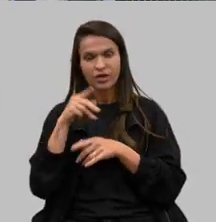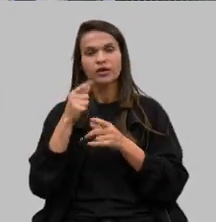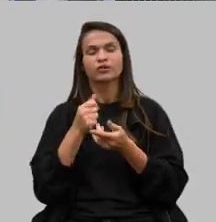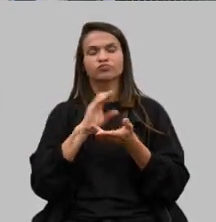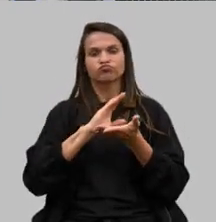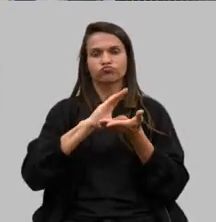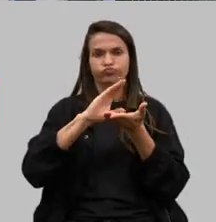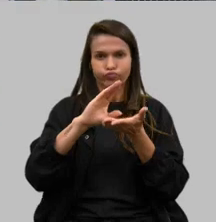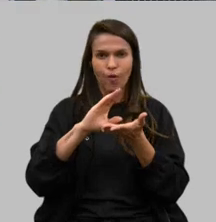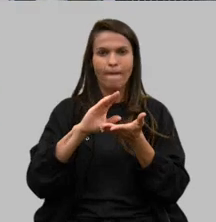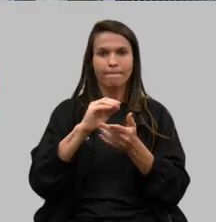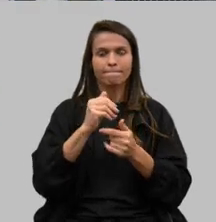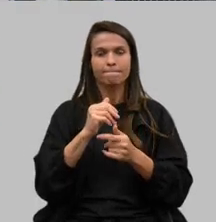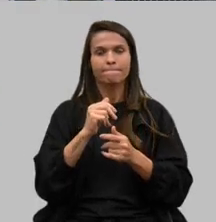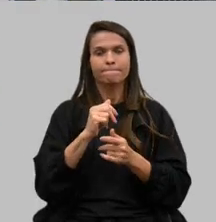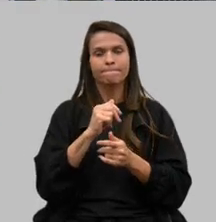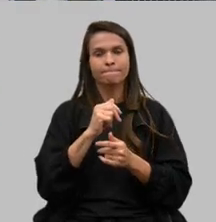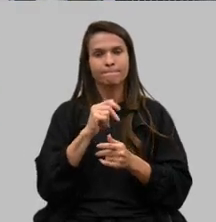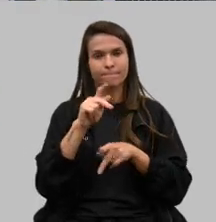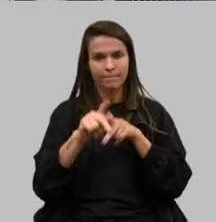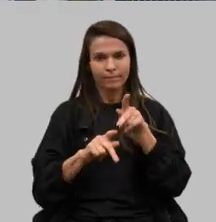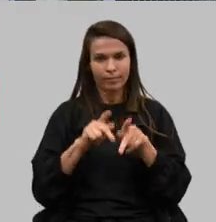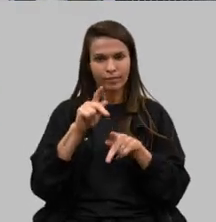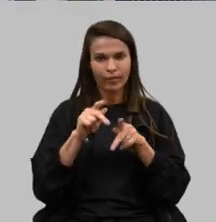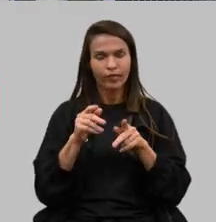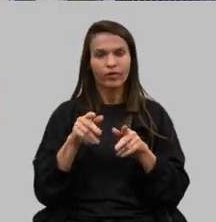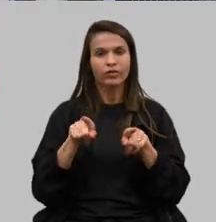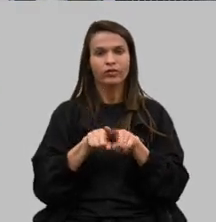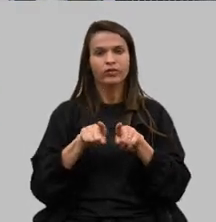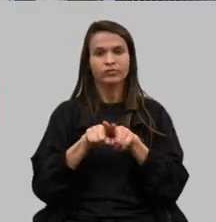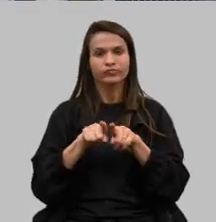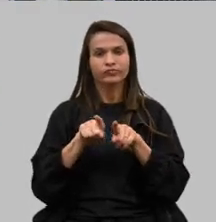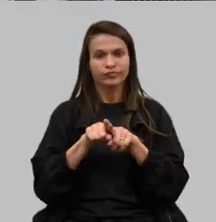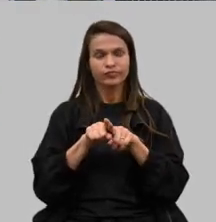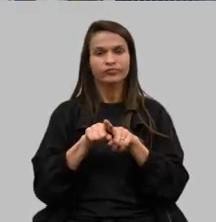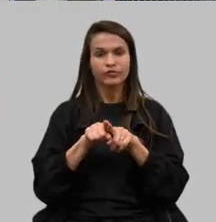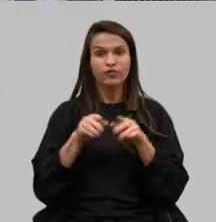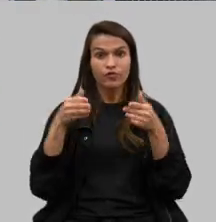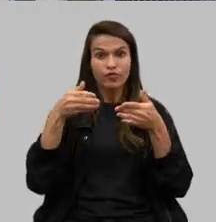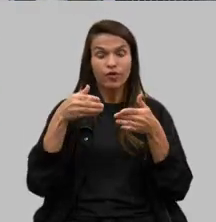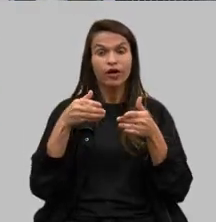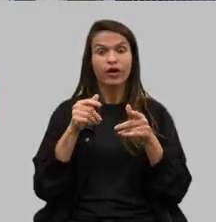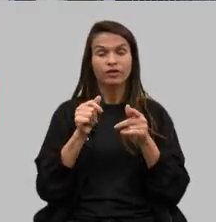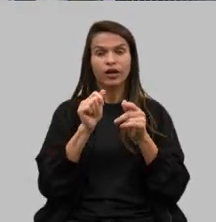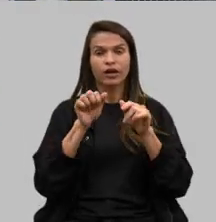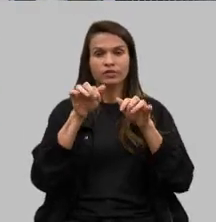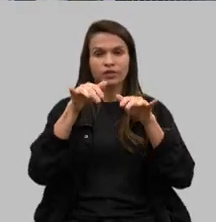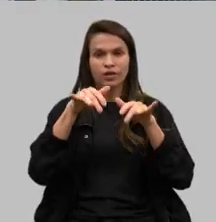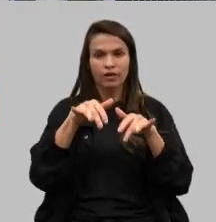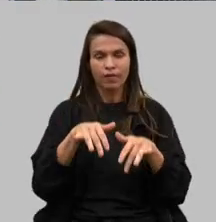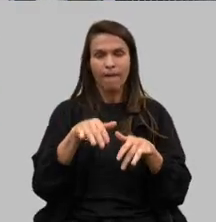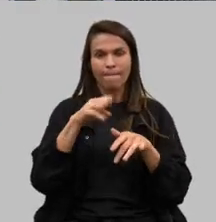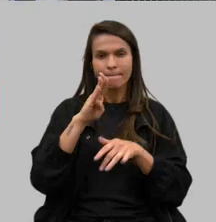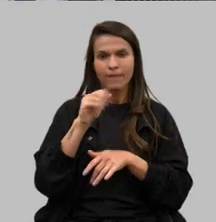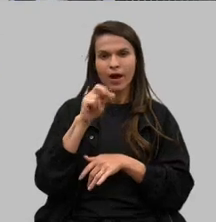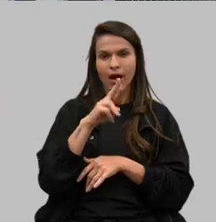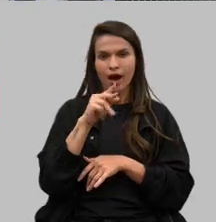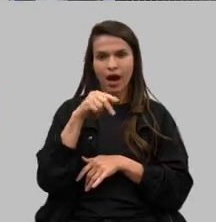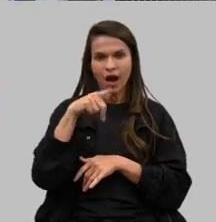impostos que são pagos pelos cidadãos para poder descaracterizar essas barragens e vamos descaracterizem